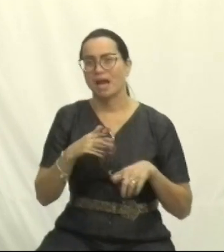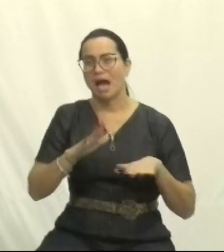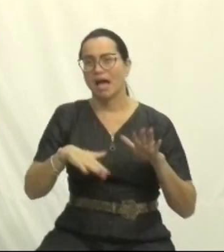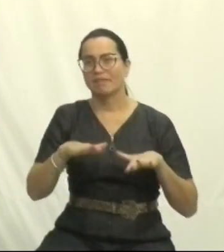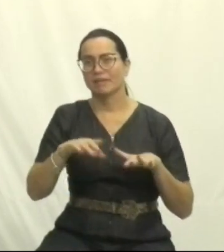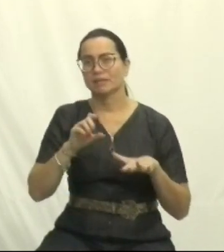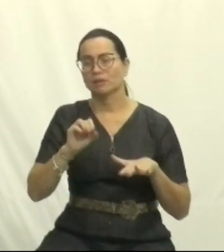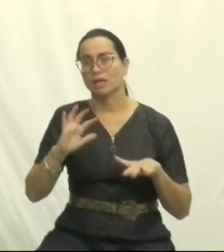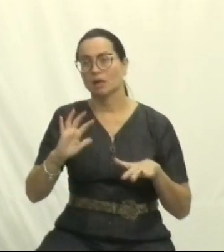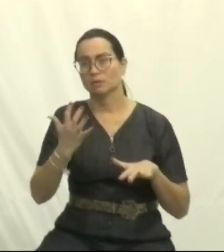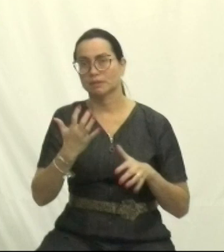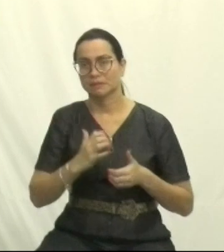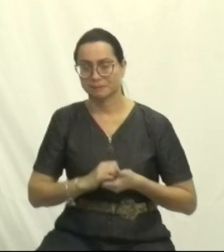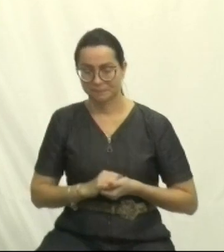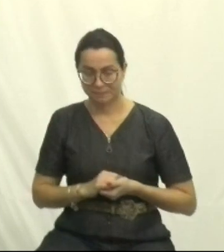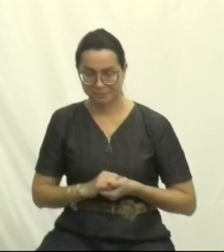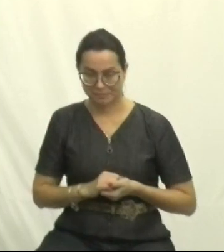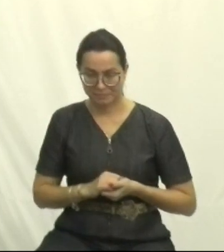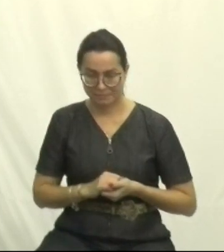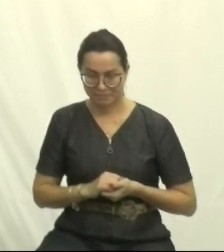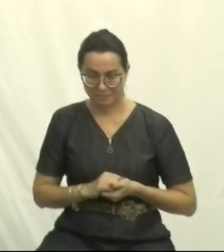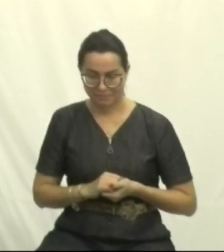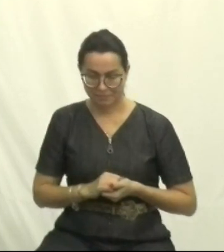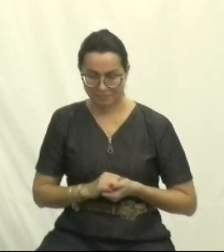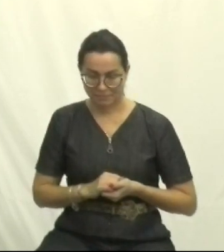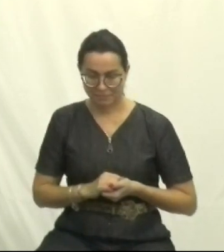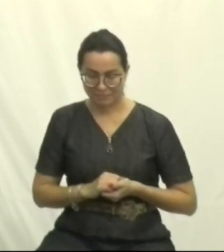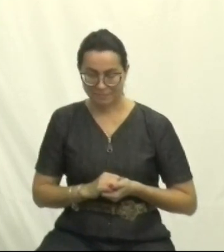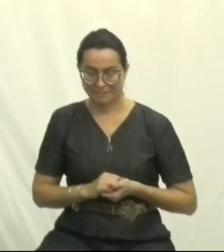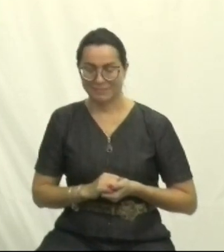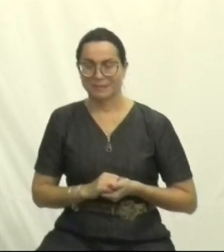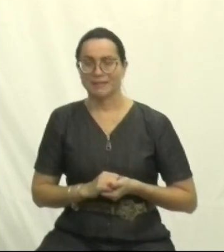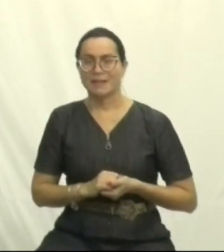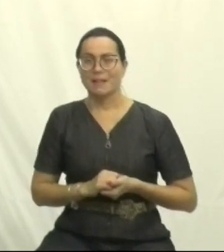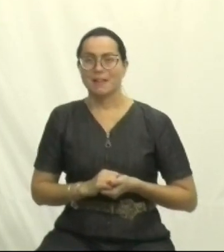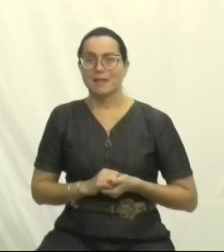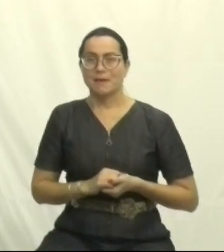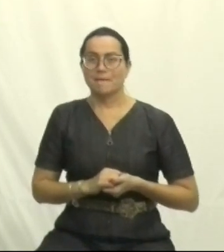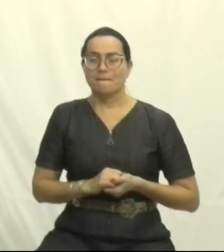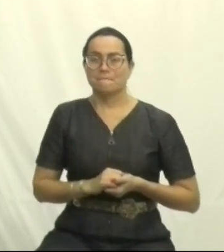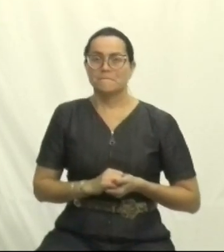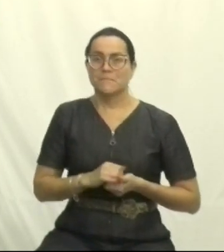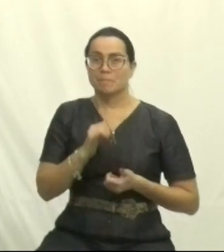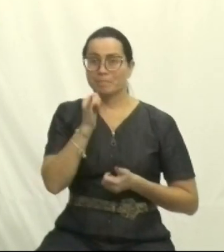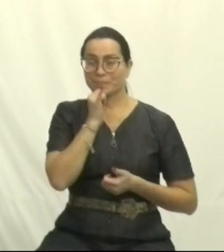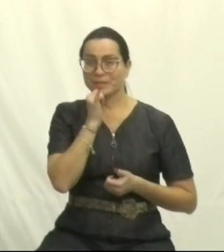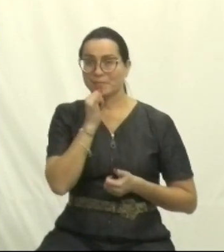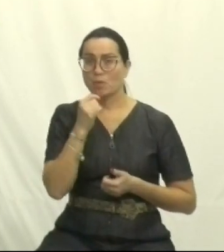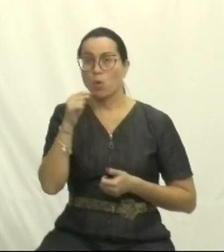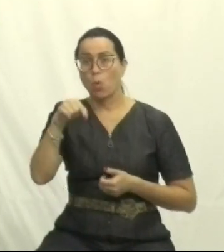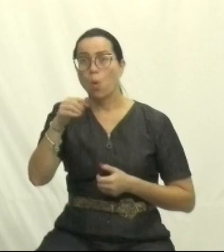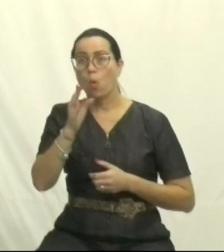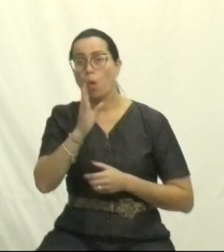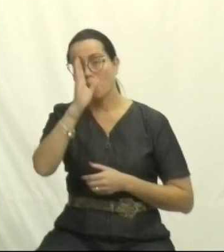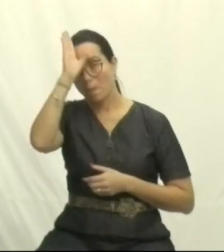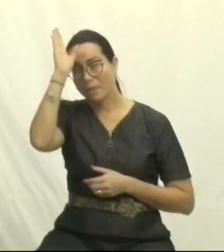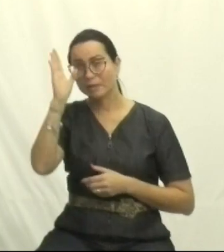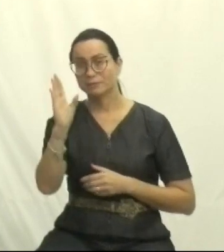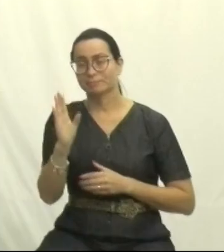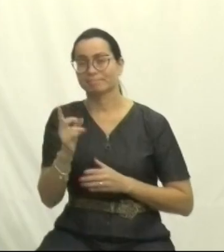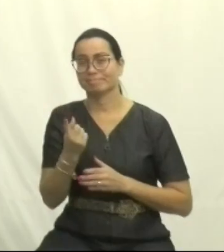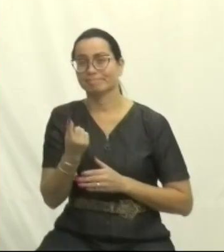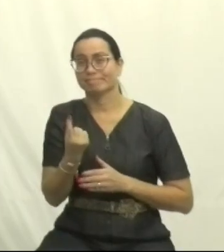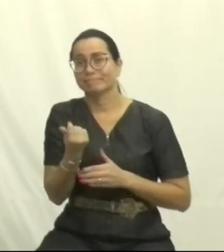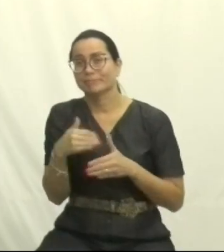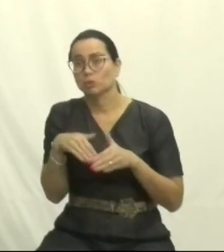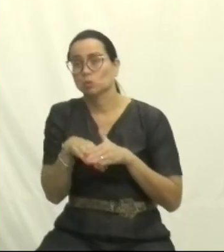como a gente está fechando as torneiras, né, Fabri? Para construir a obra, a gente não está investindo muito